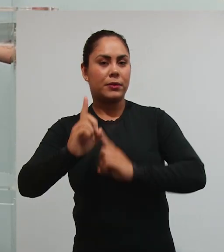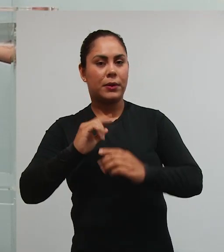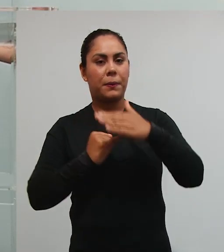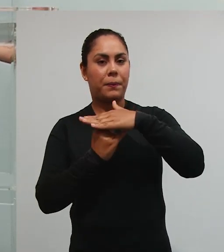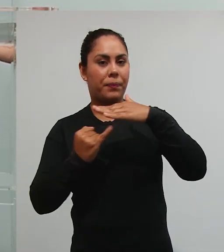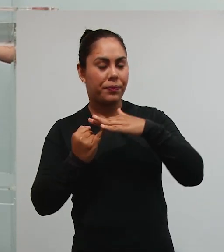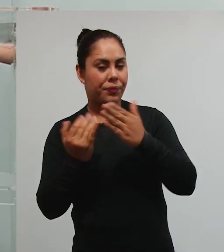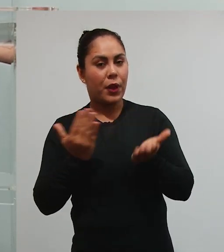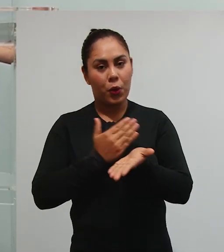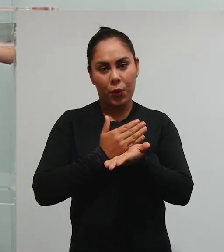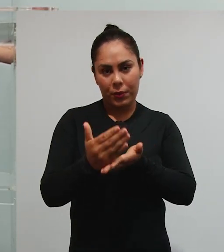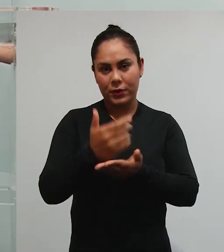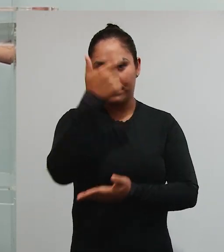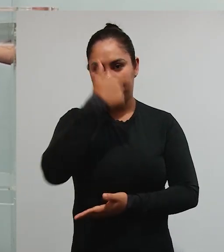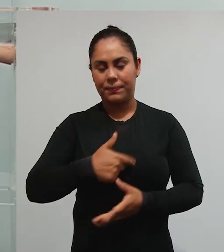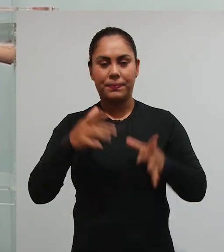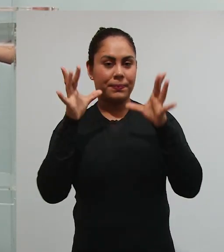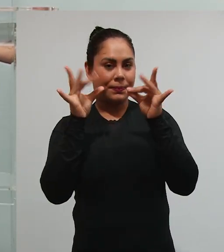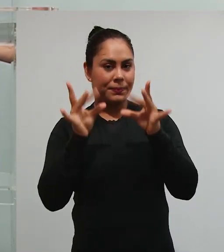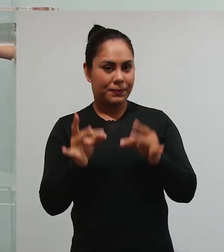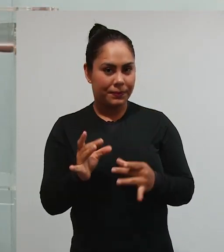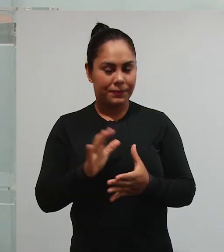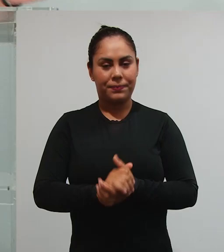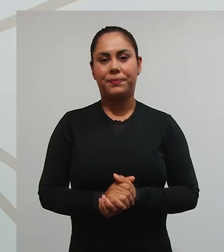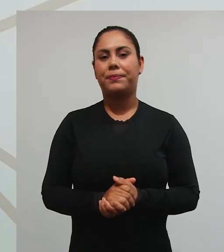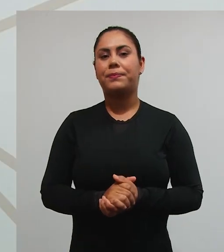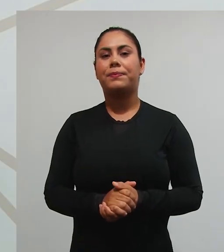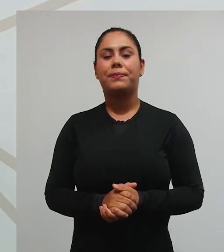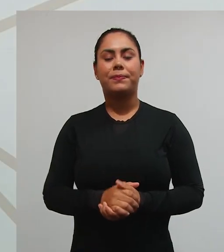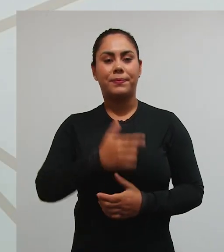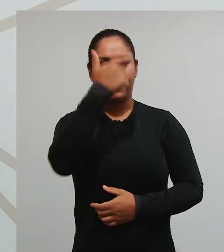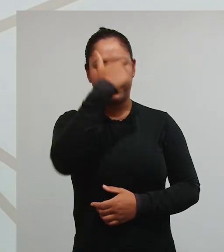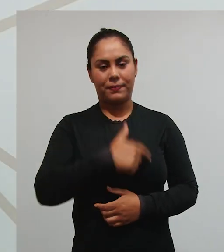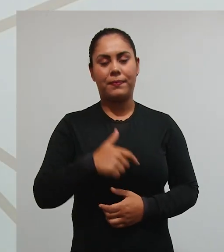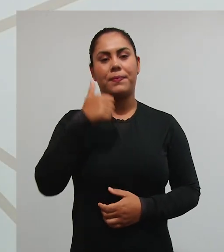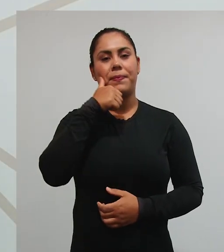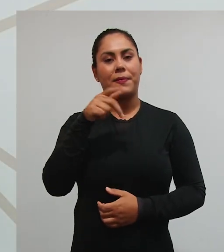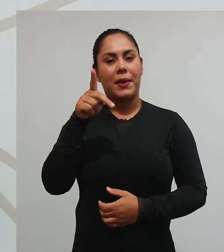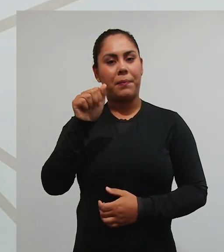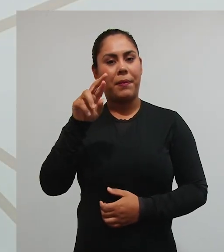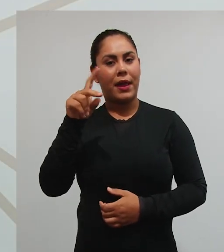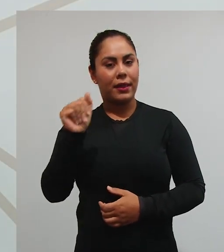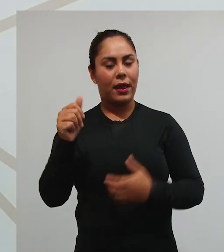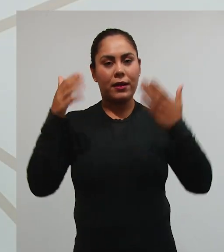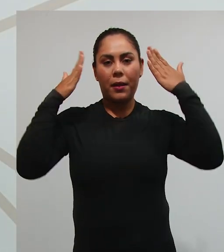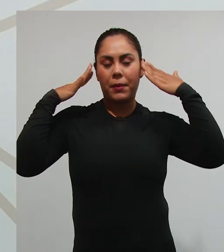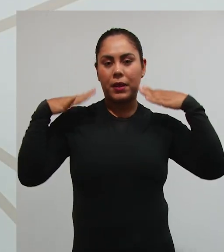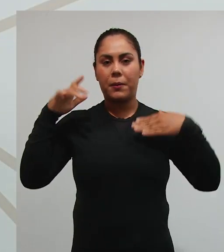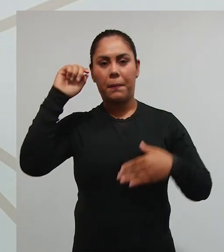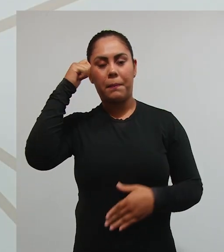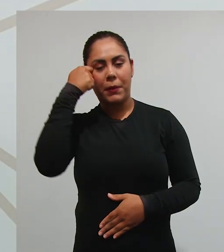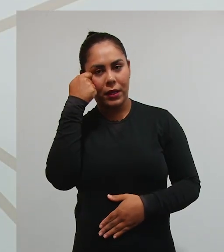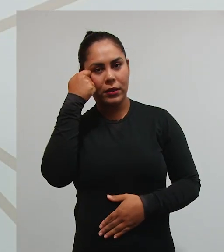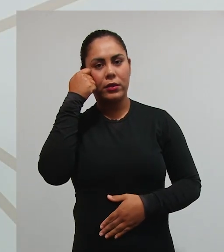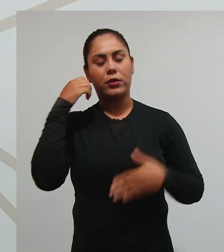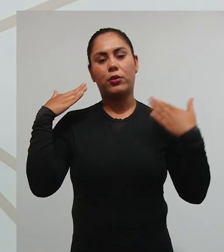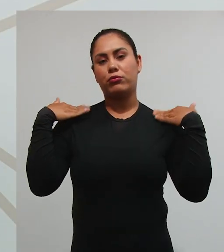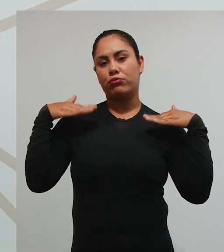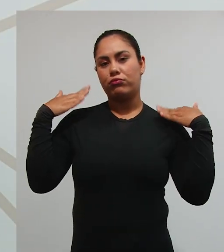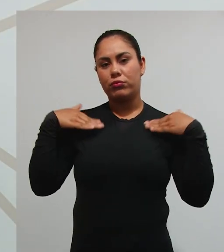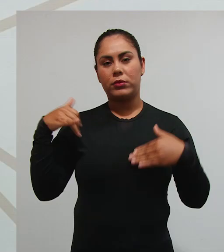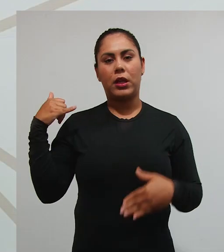dinâmica institucional. Iniciarei com a minha audiodescrição. Eu sou uma mulher parda, de cabelos pretos na altura do